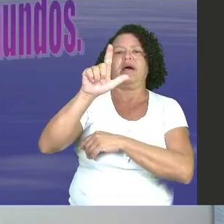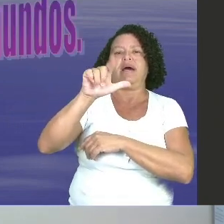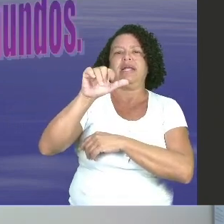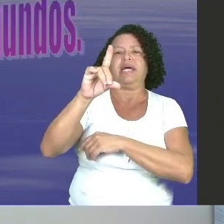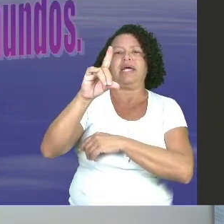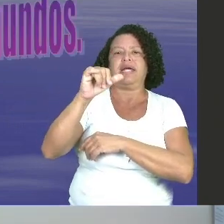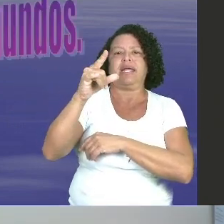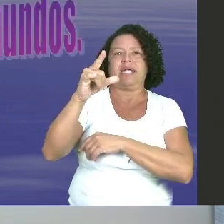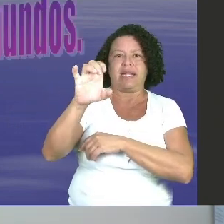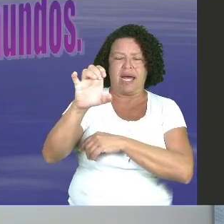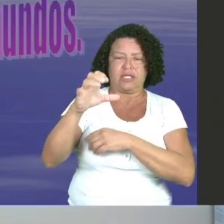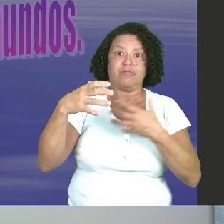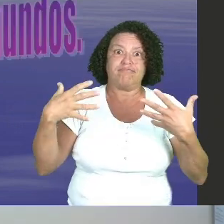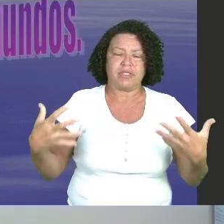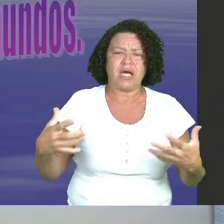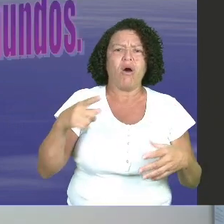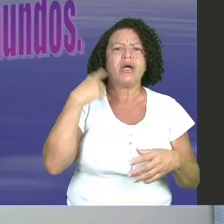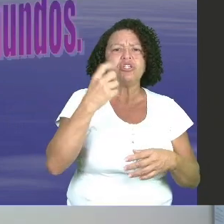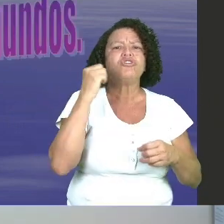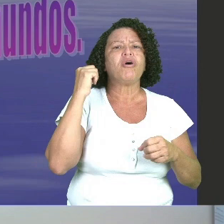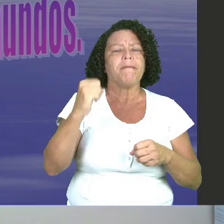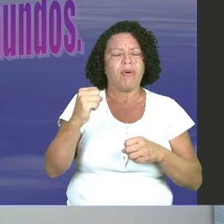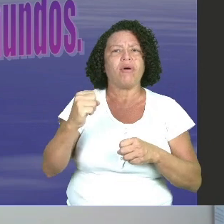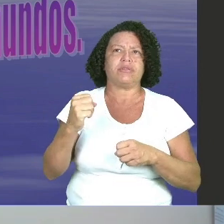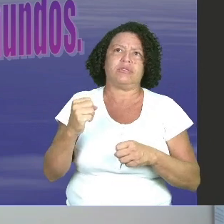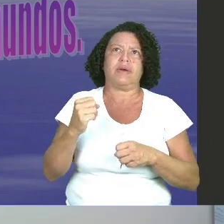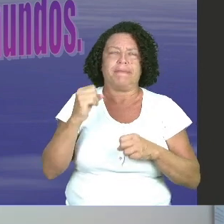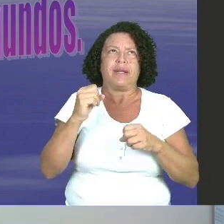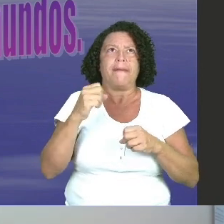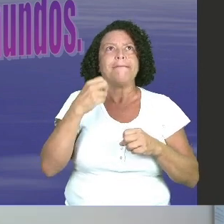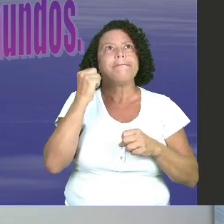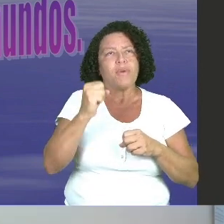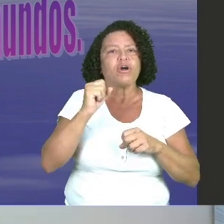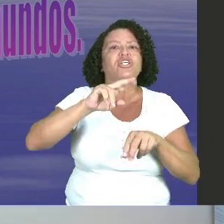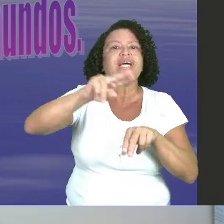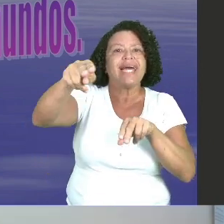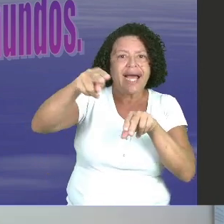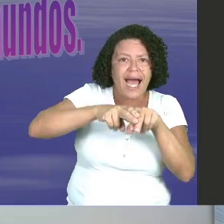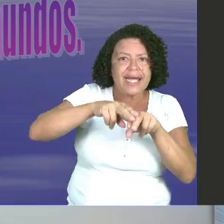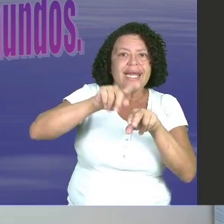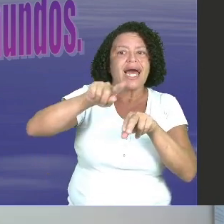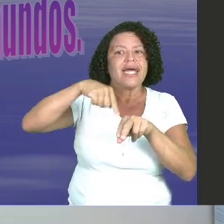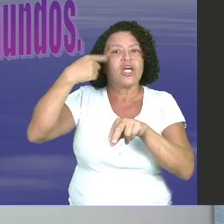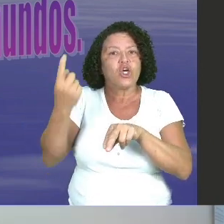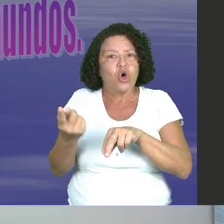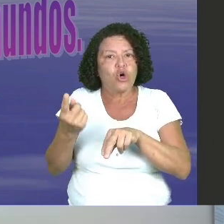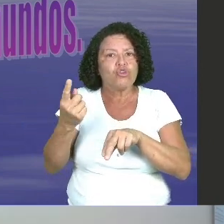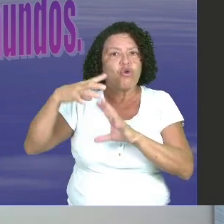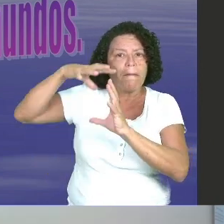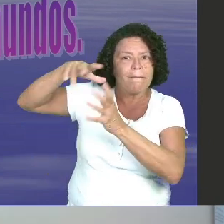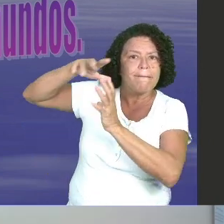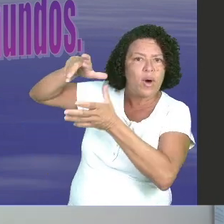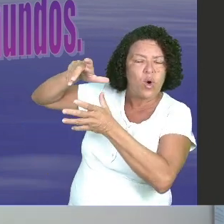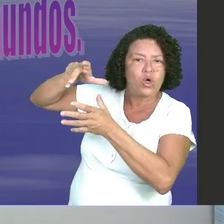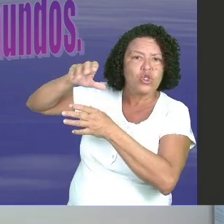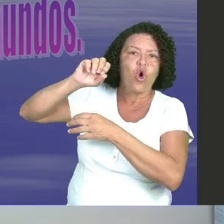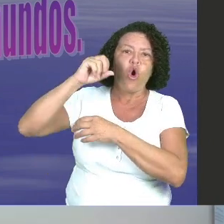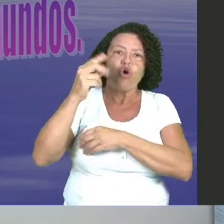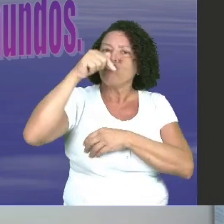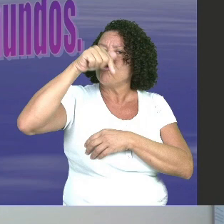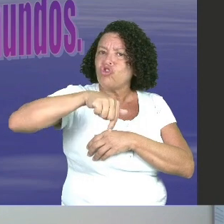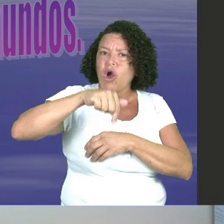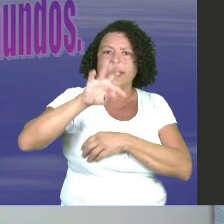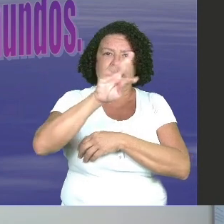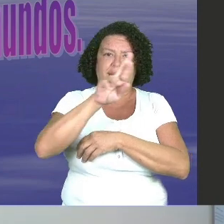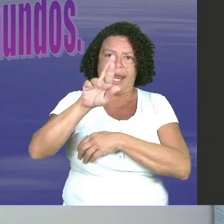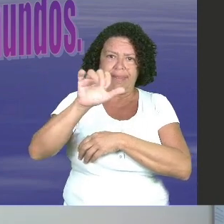Podemos reencarnar, aliás, podemos encarnar em outros mundos? Ou somente aqui na